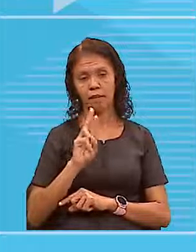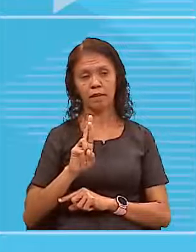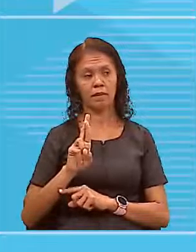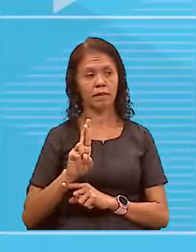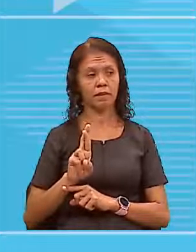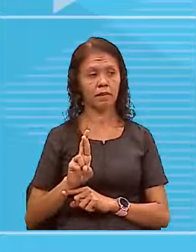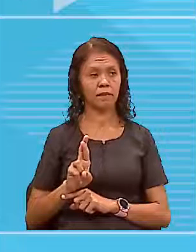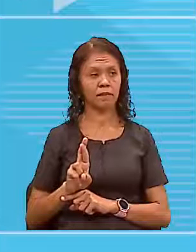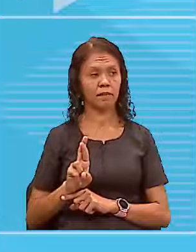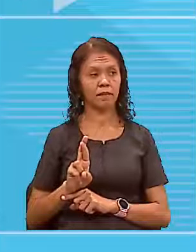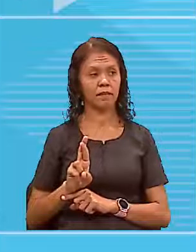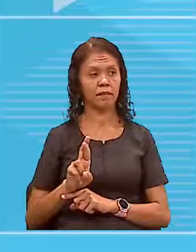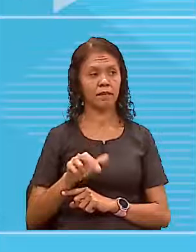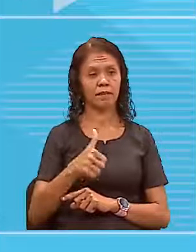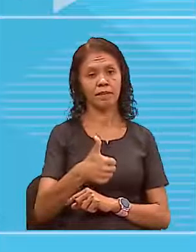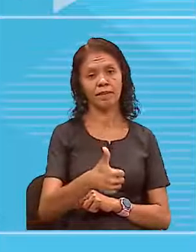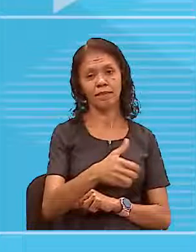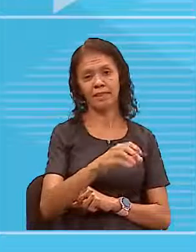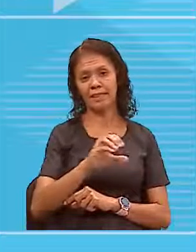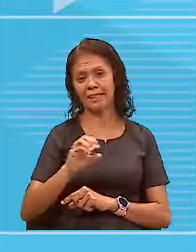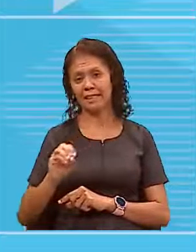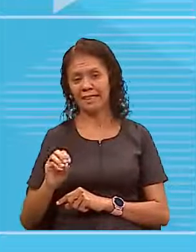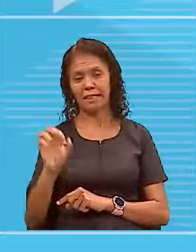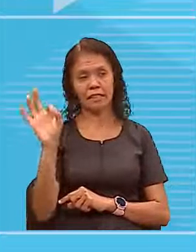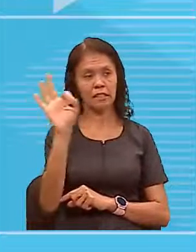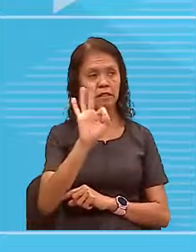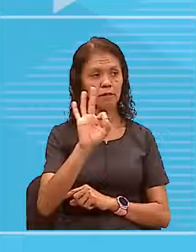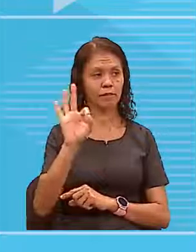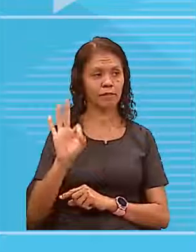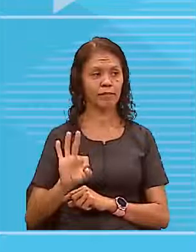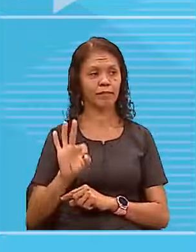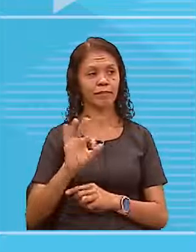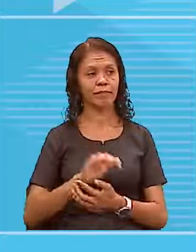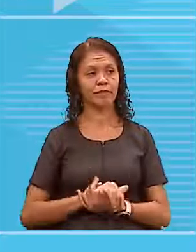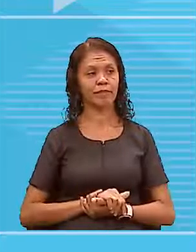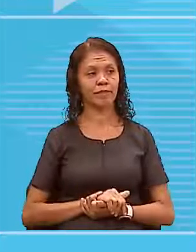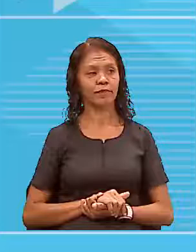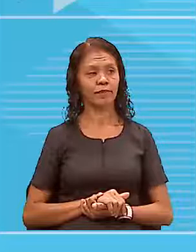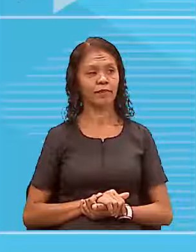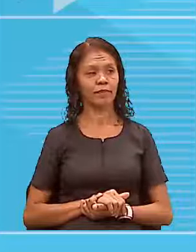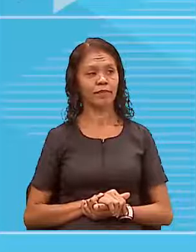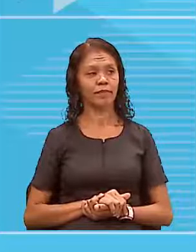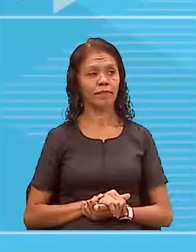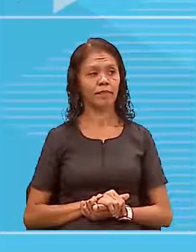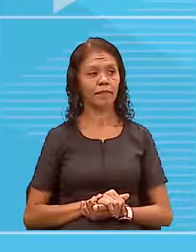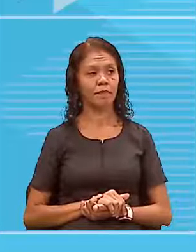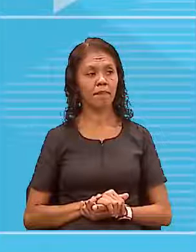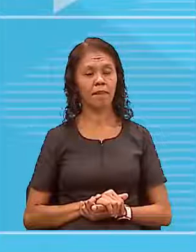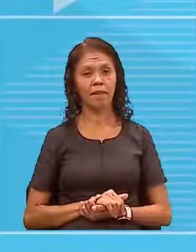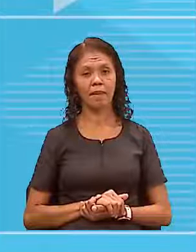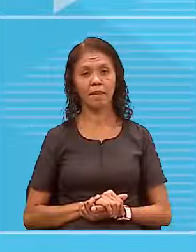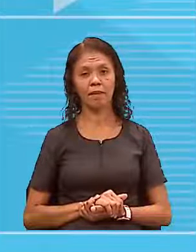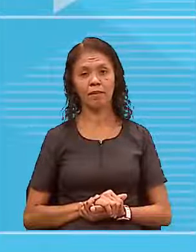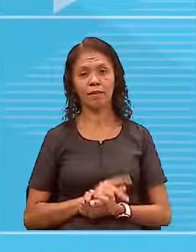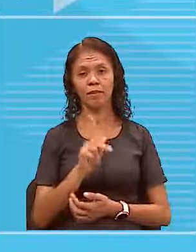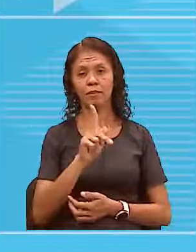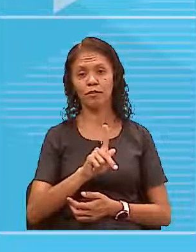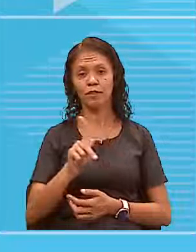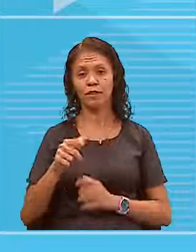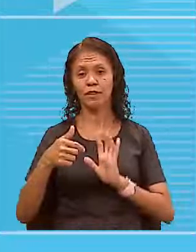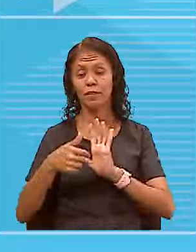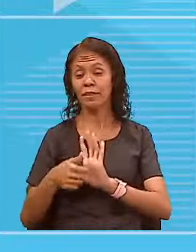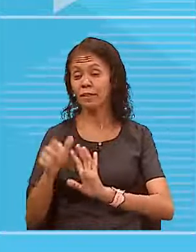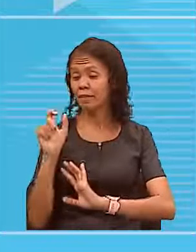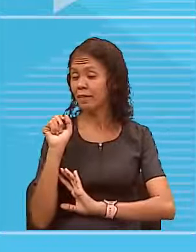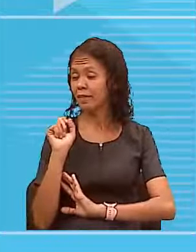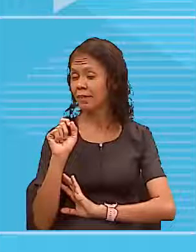6,25%, vai dar 100%. Vai dar para 100%. O que, que eu estou querendo mostrar com isso, Adriana